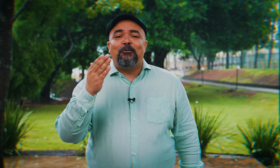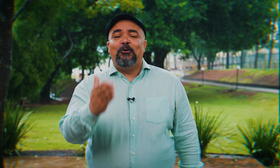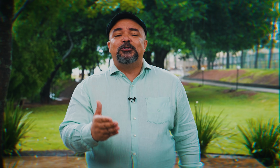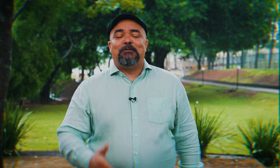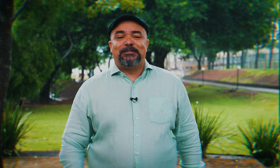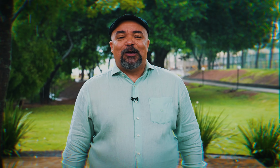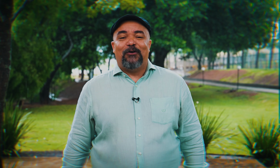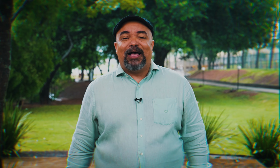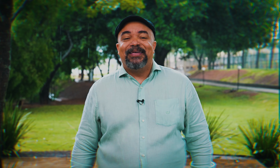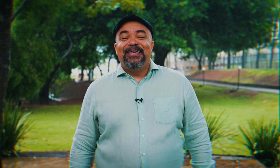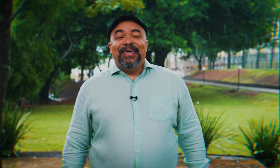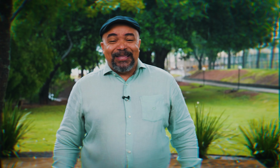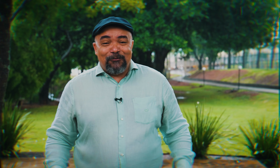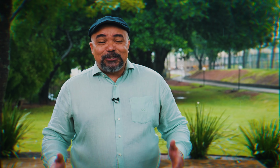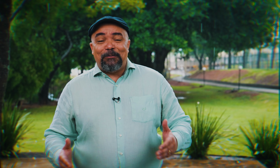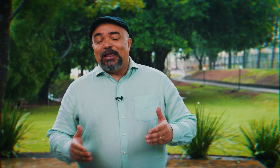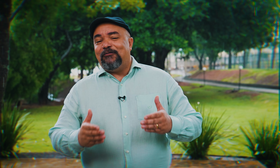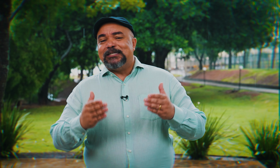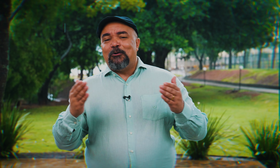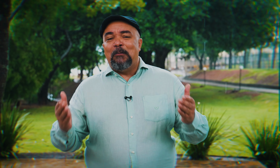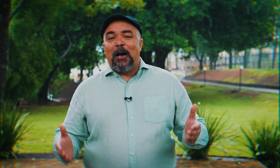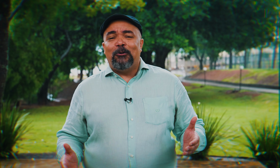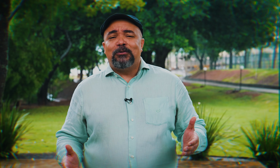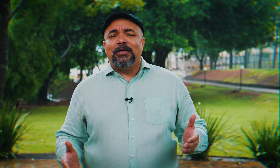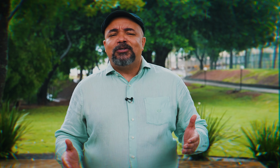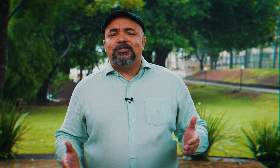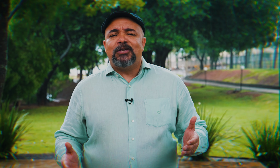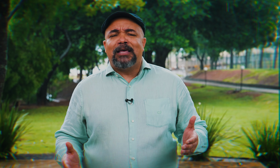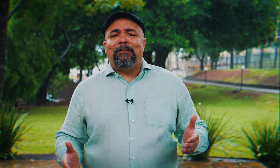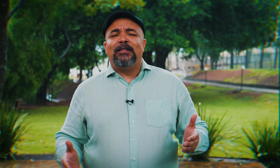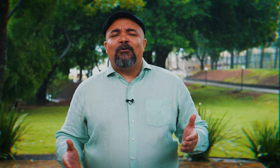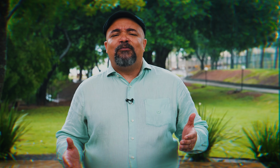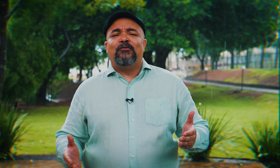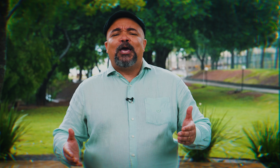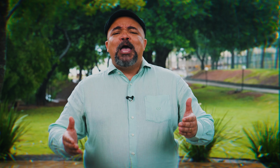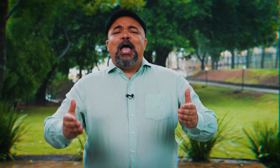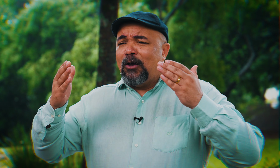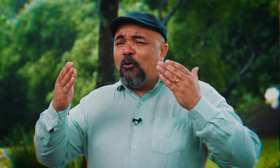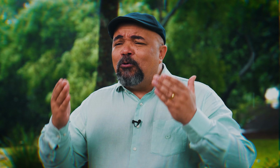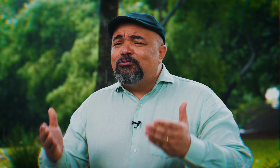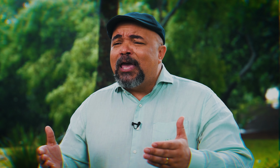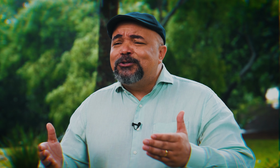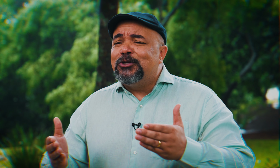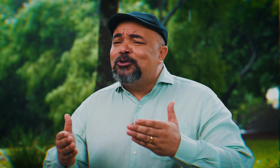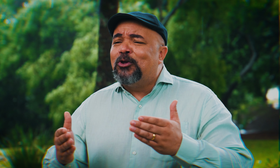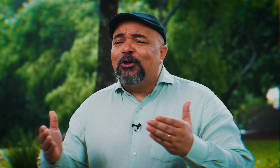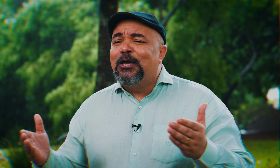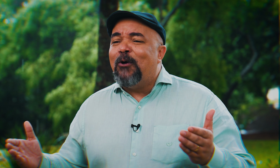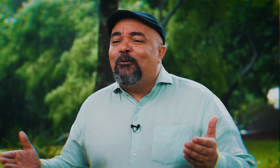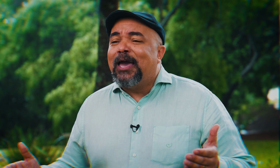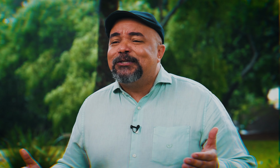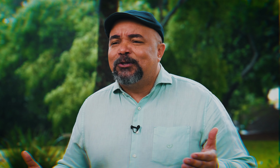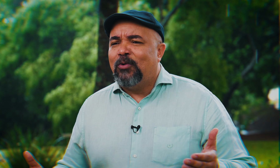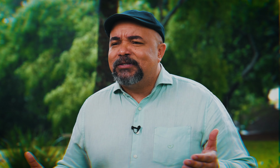na cruz para te salvar. Então você poderá fazer como Paulo, que disse que aprendeu a viver contente em toda